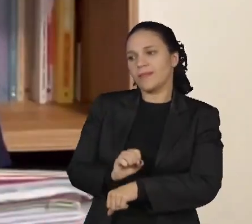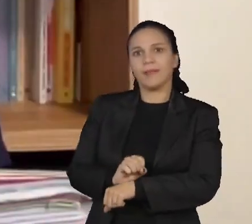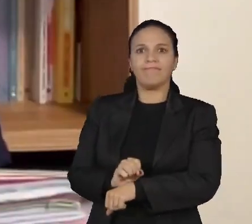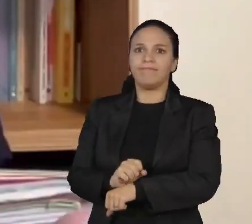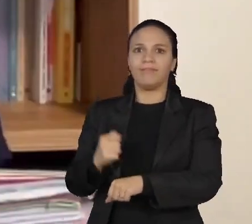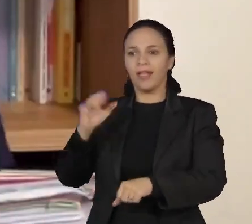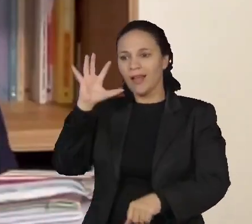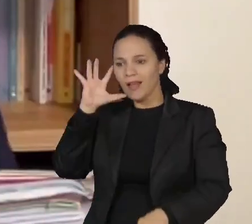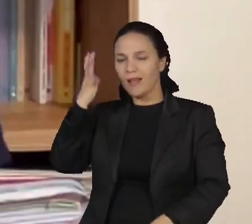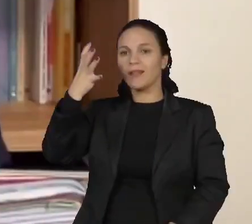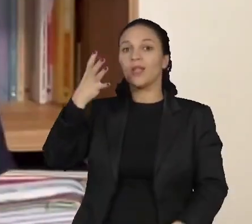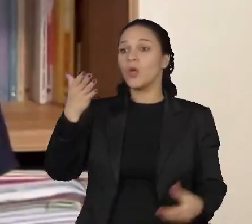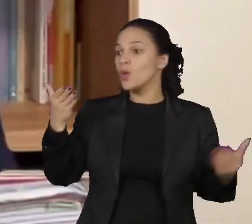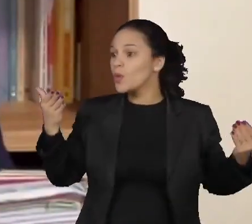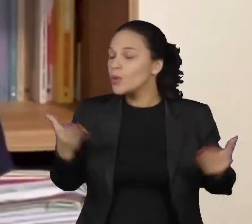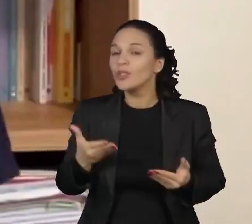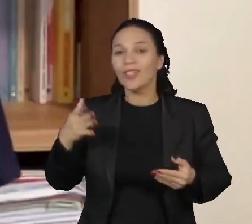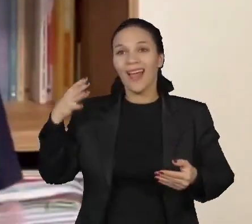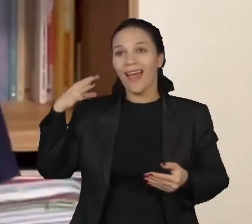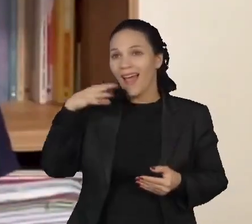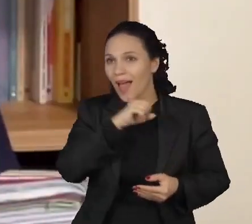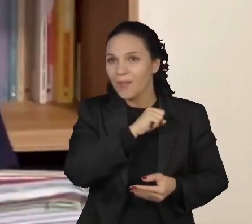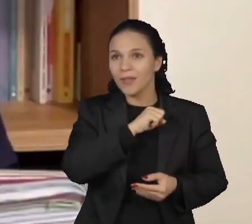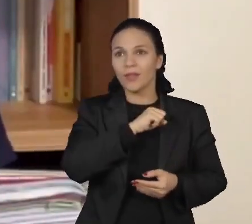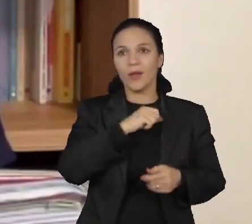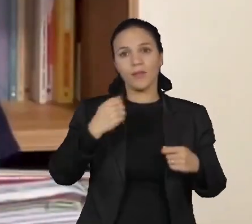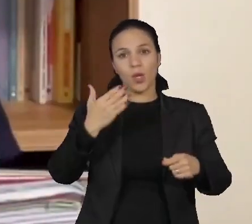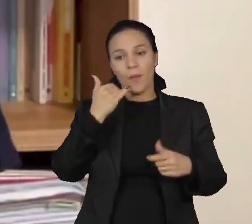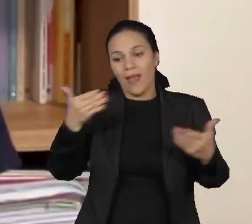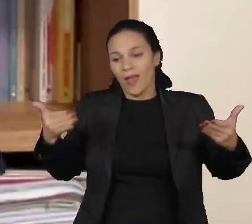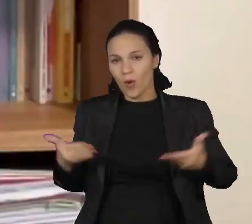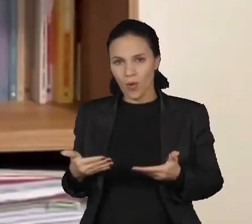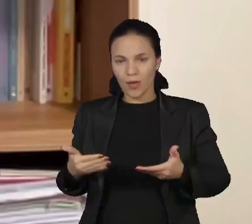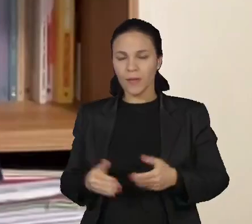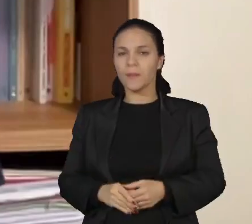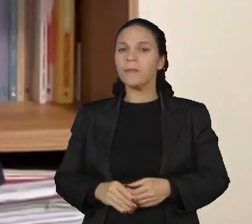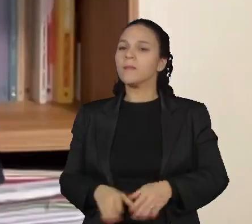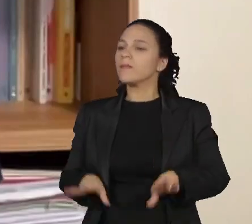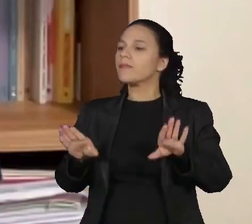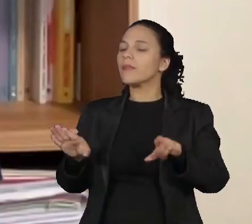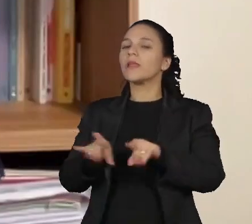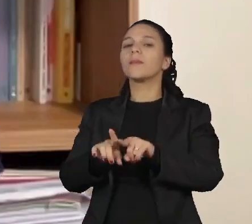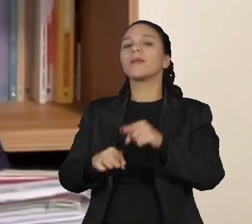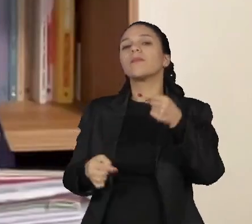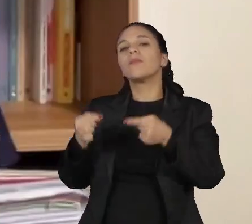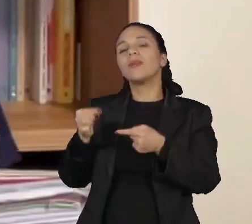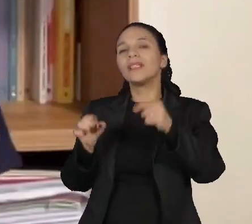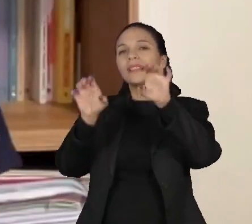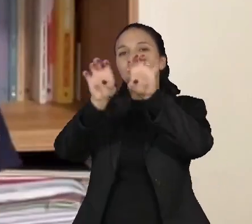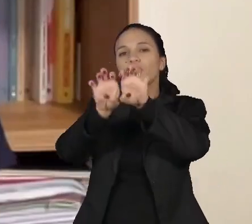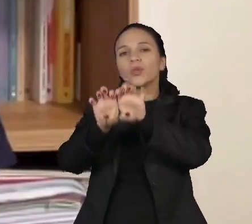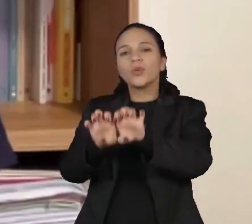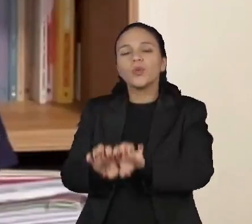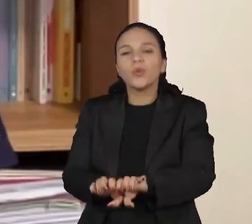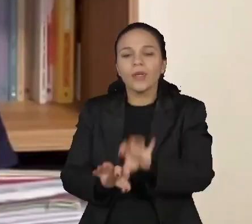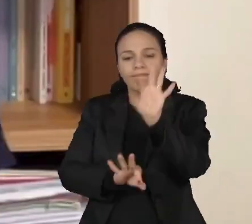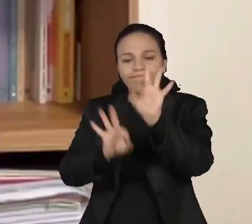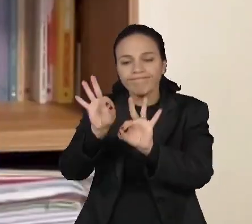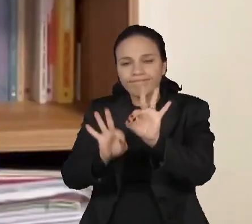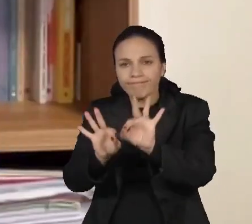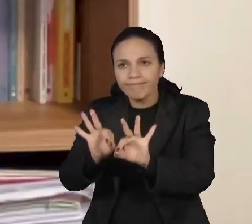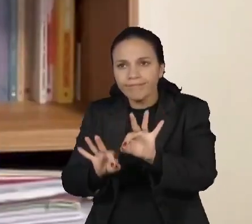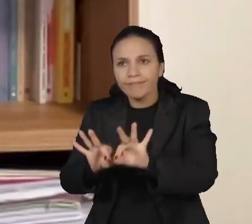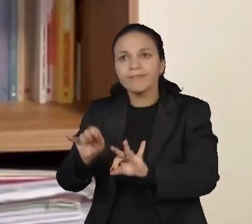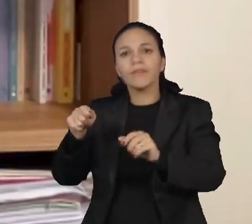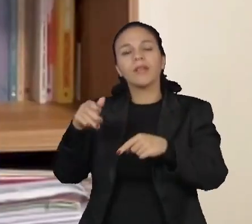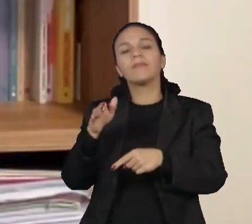uma solução hoje, né, agora elas precisam comer nesse momento, mas também em políticas estruturantes em que vão